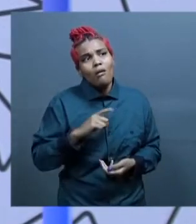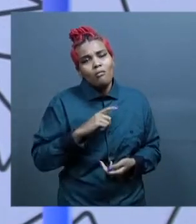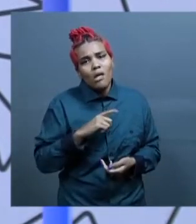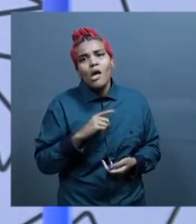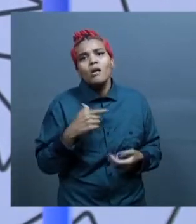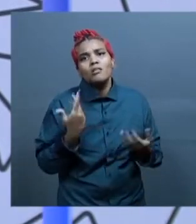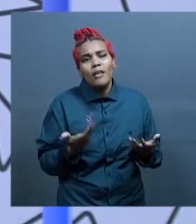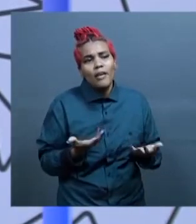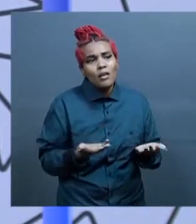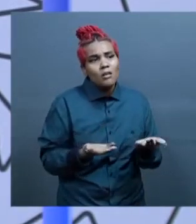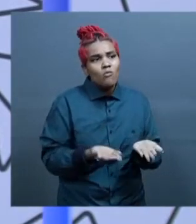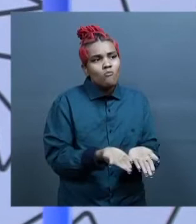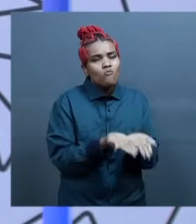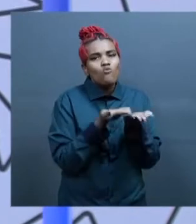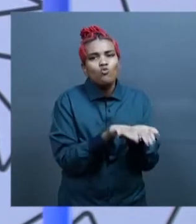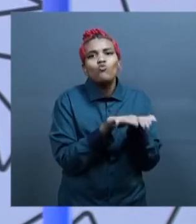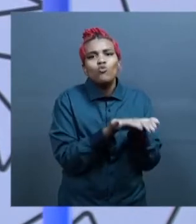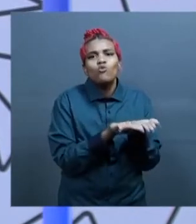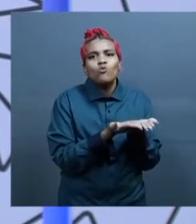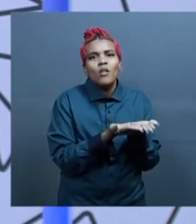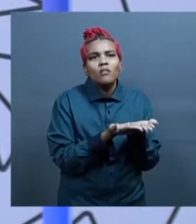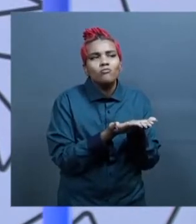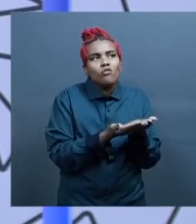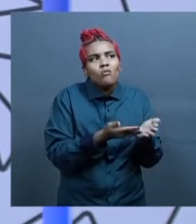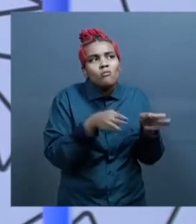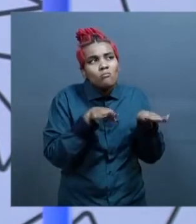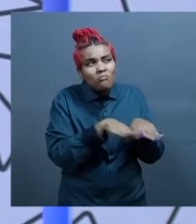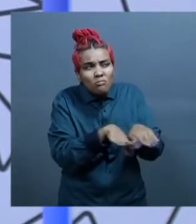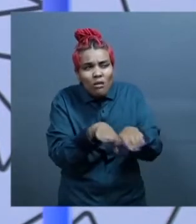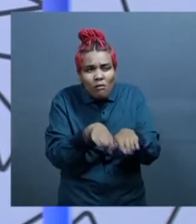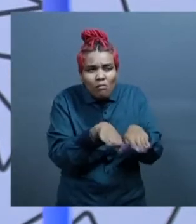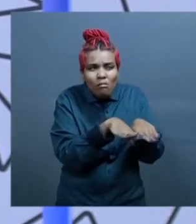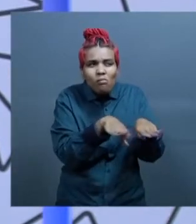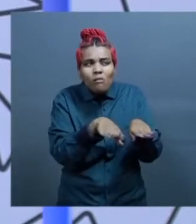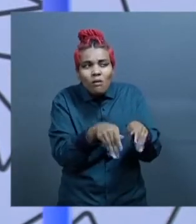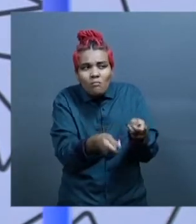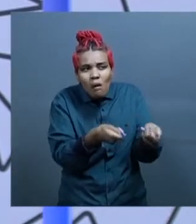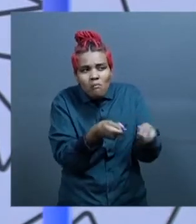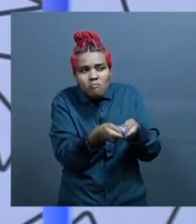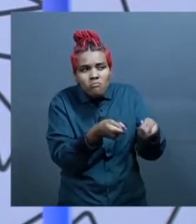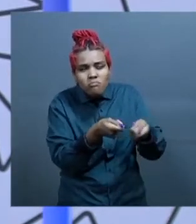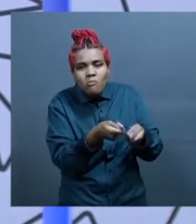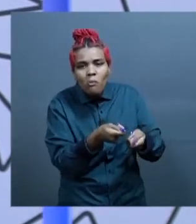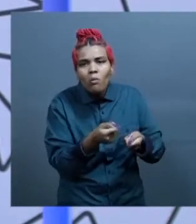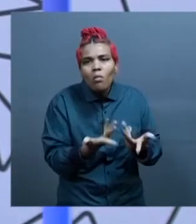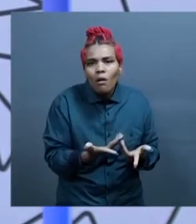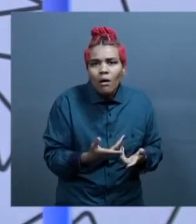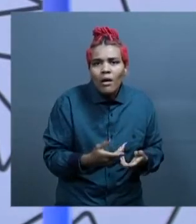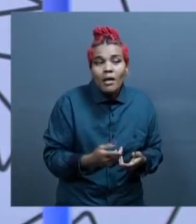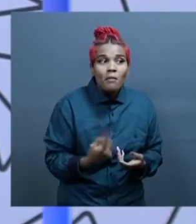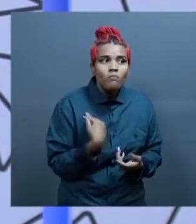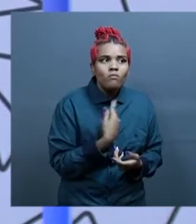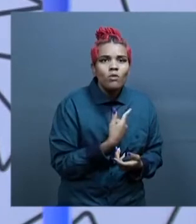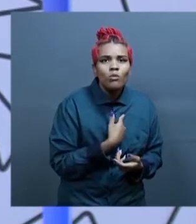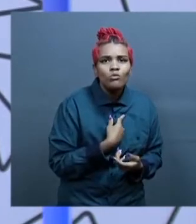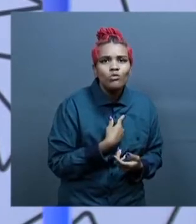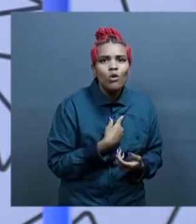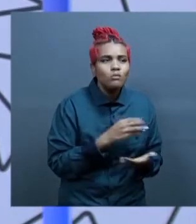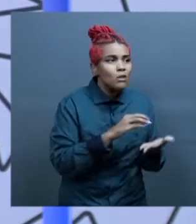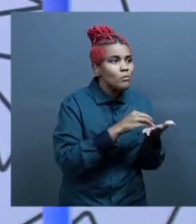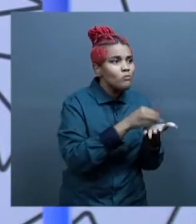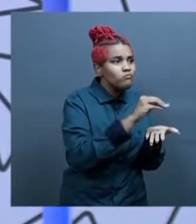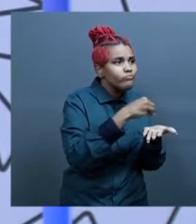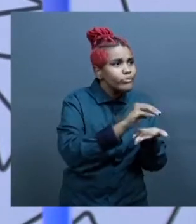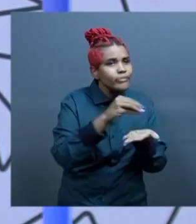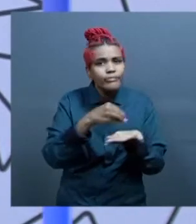em relação ao meio ambiente quando nós falamos dessa questão desse aquecimento planetário todos nós contribuímos com nosso parceiro em relação a